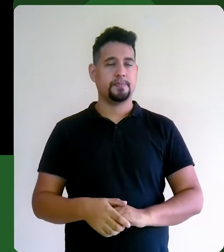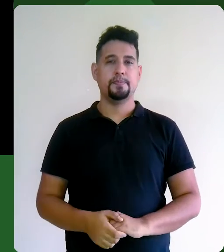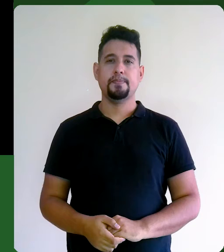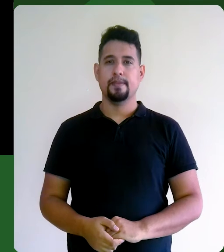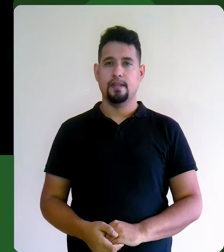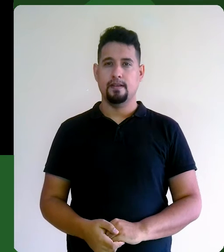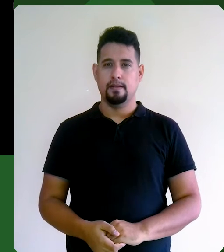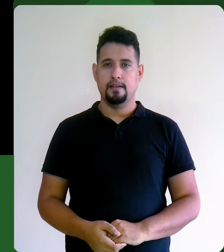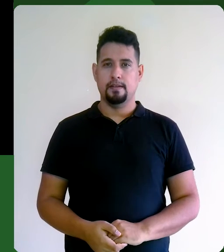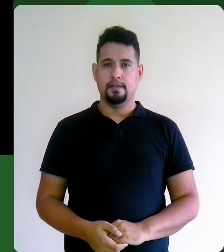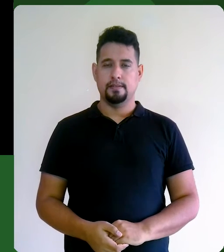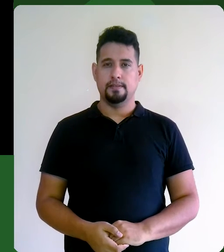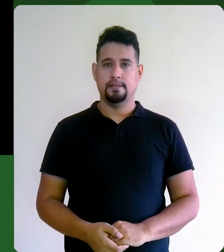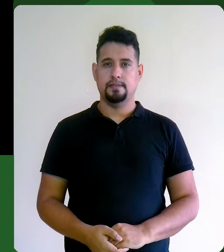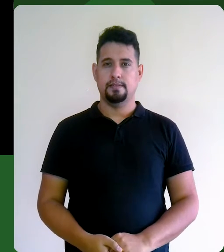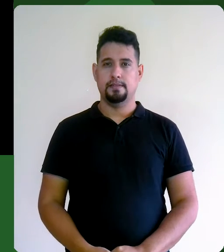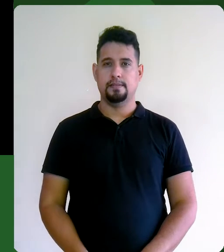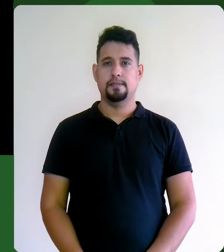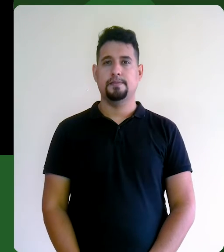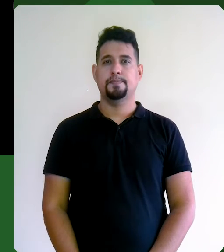aqui,